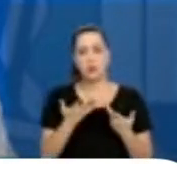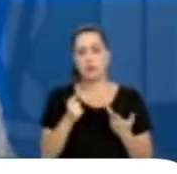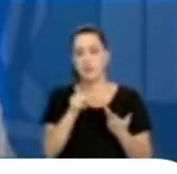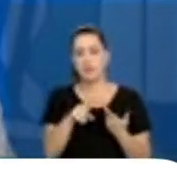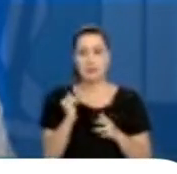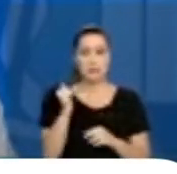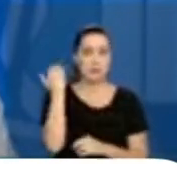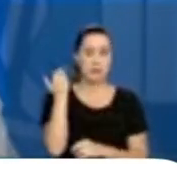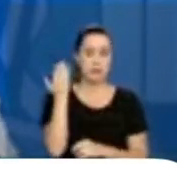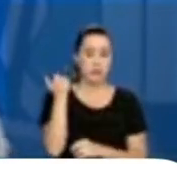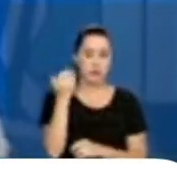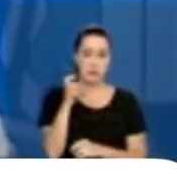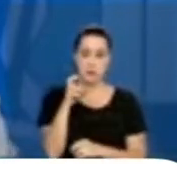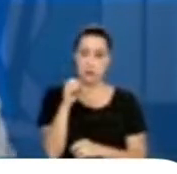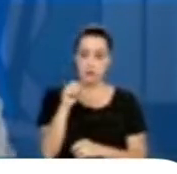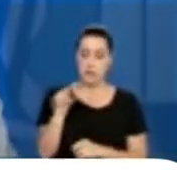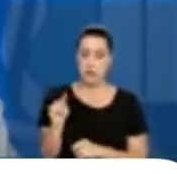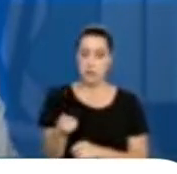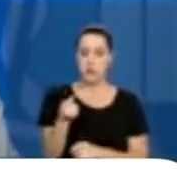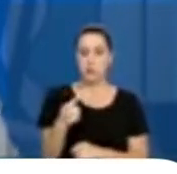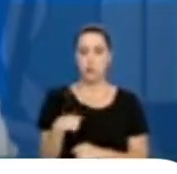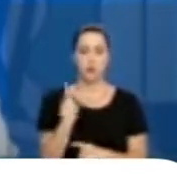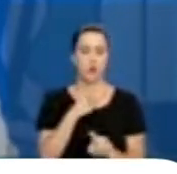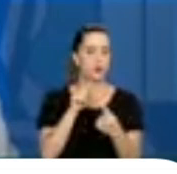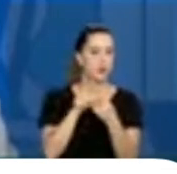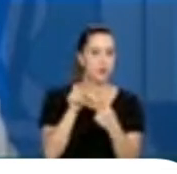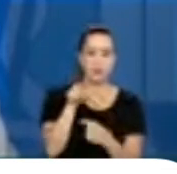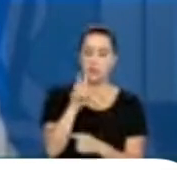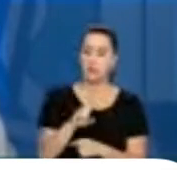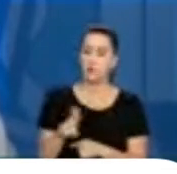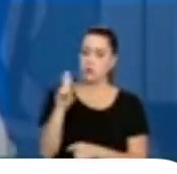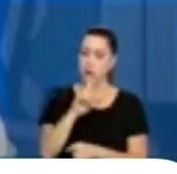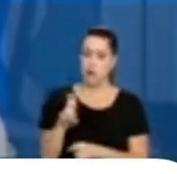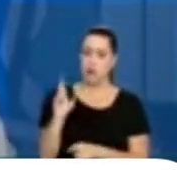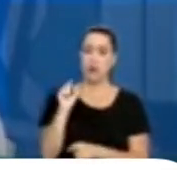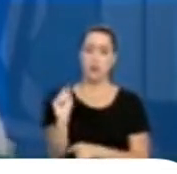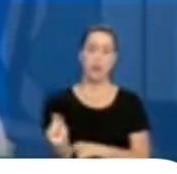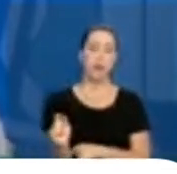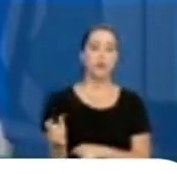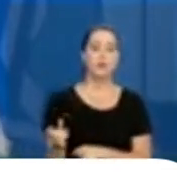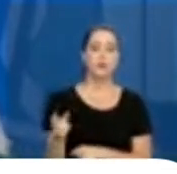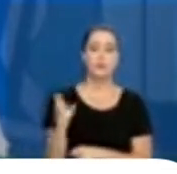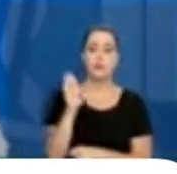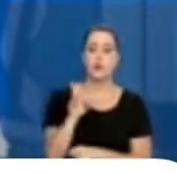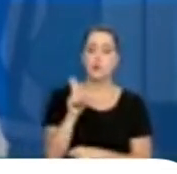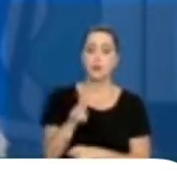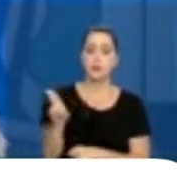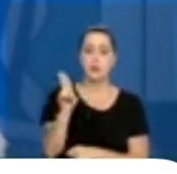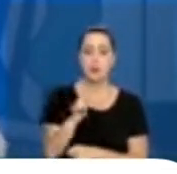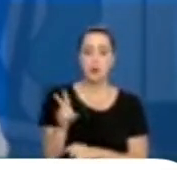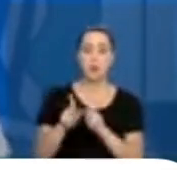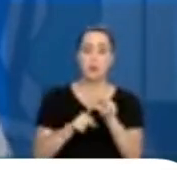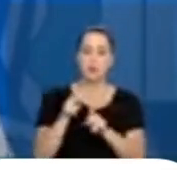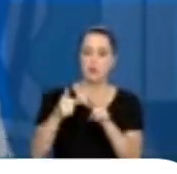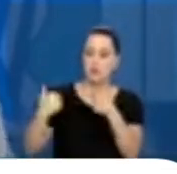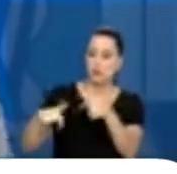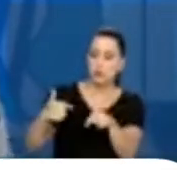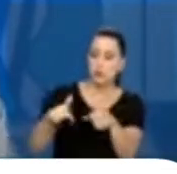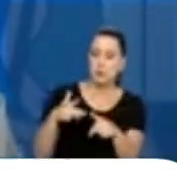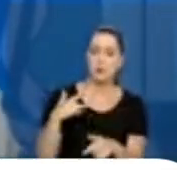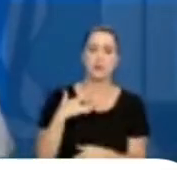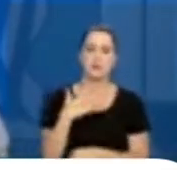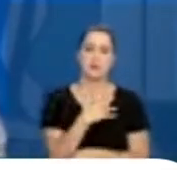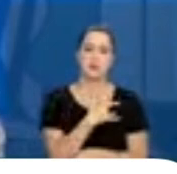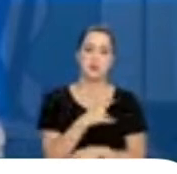mil, nós direcionamos, olha, utilizem esses testes para testar a população de trabalhadores de